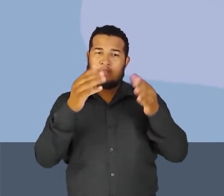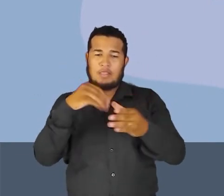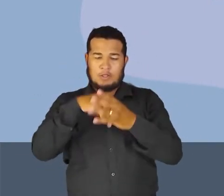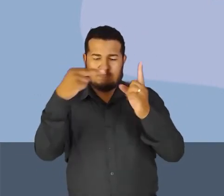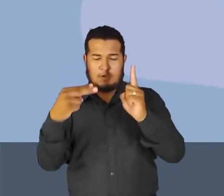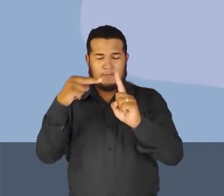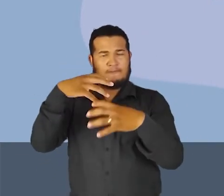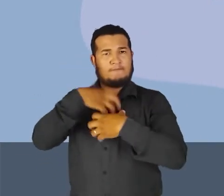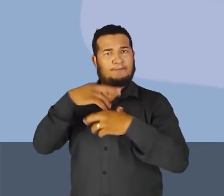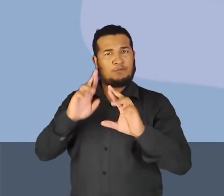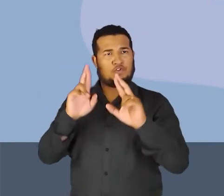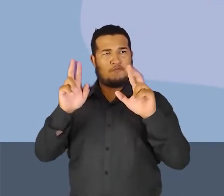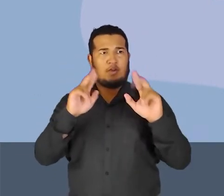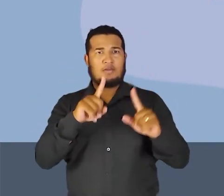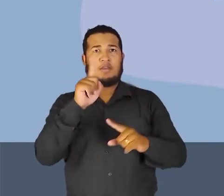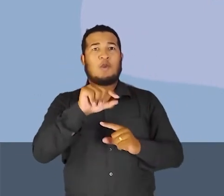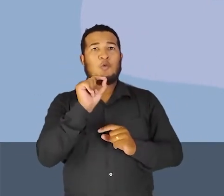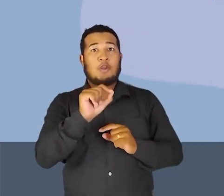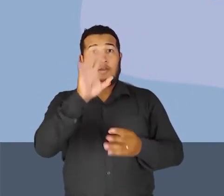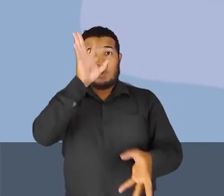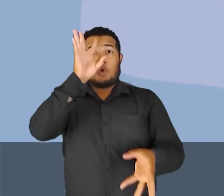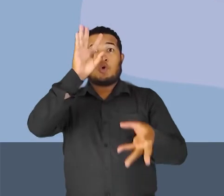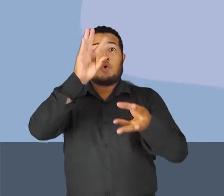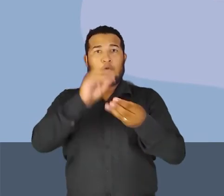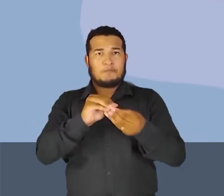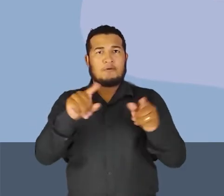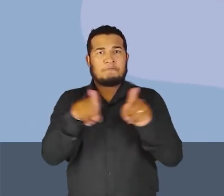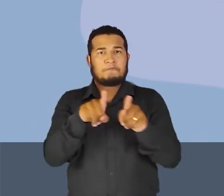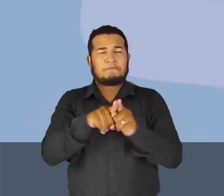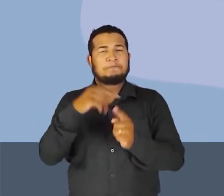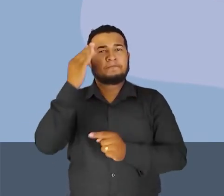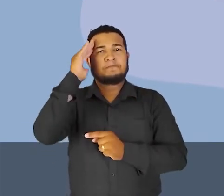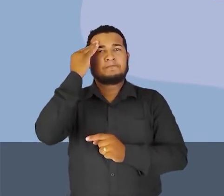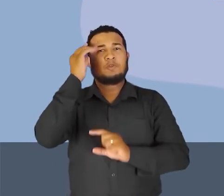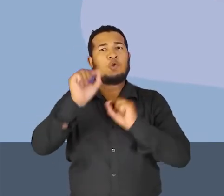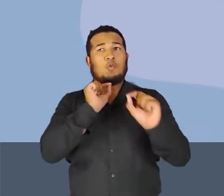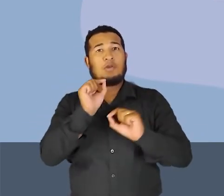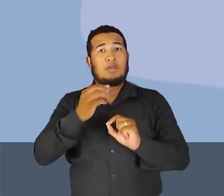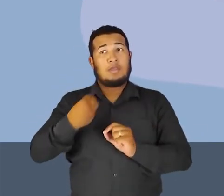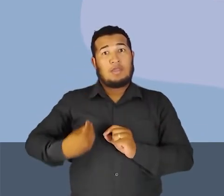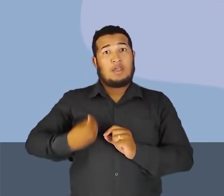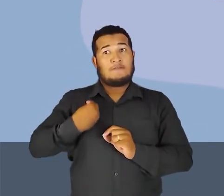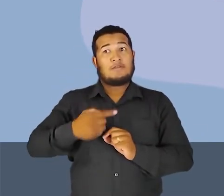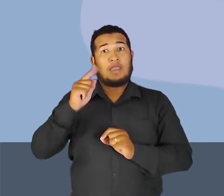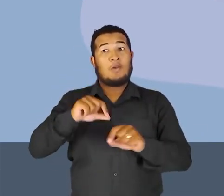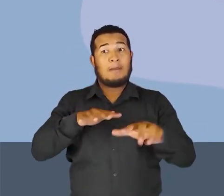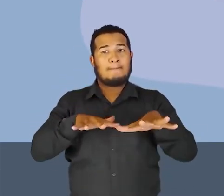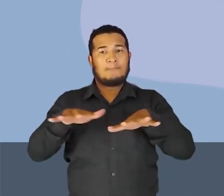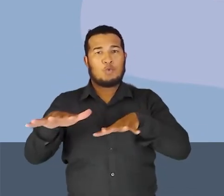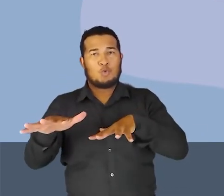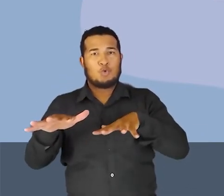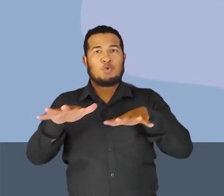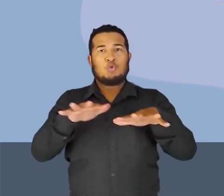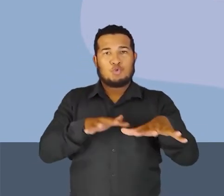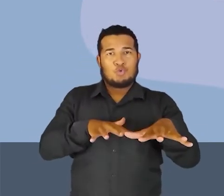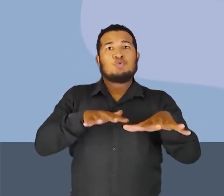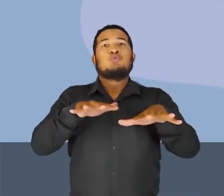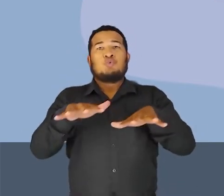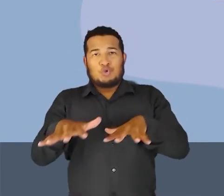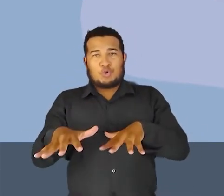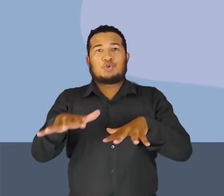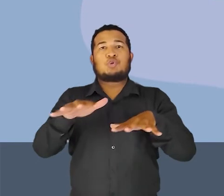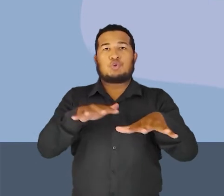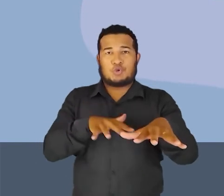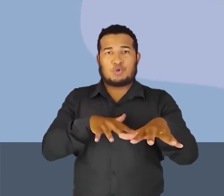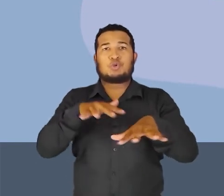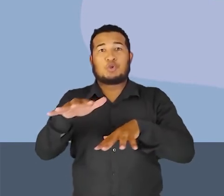nessa perspectiva das diferenças é a compreensão, é entender que a vida é movimento. A